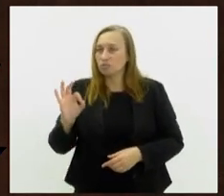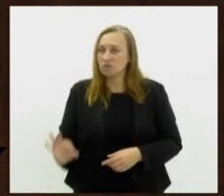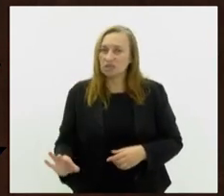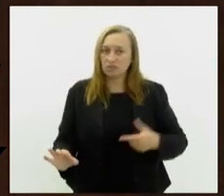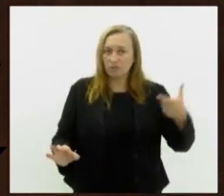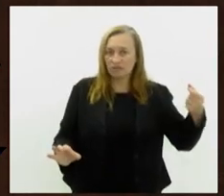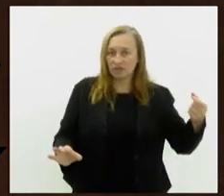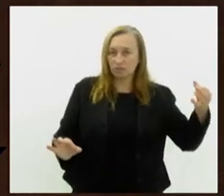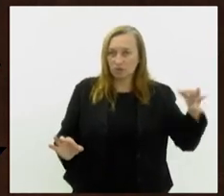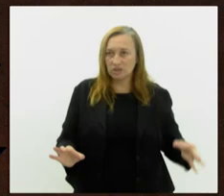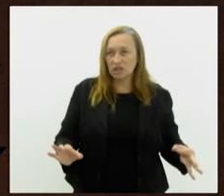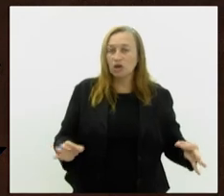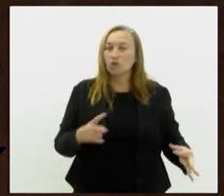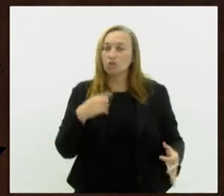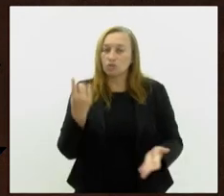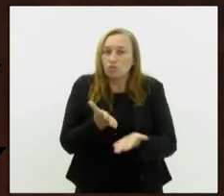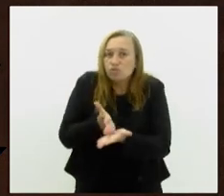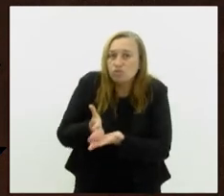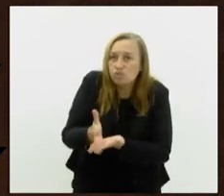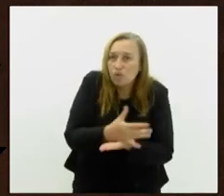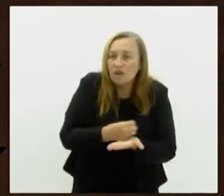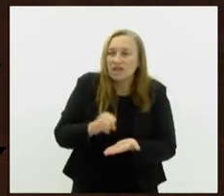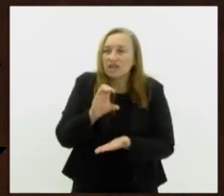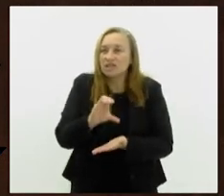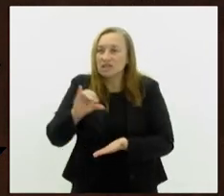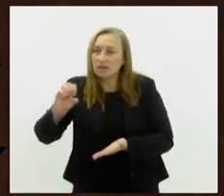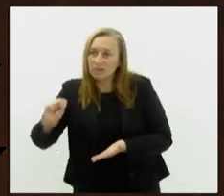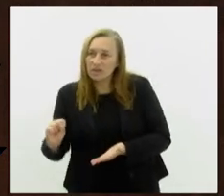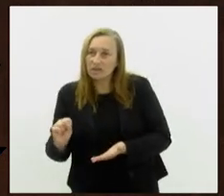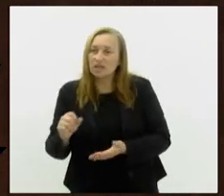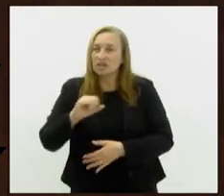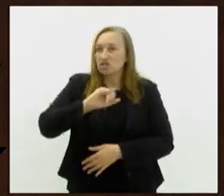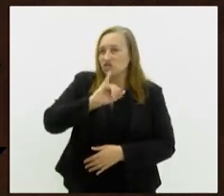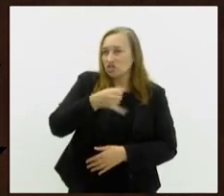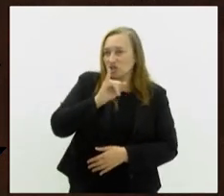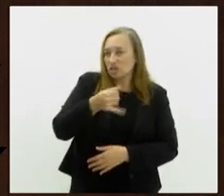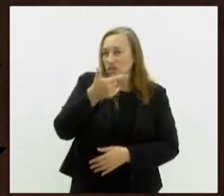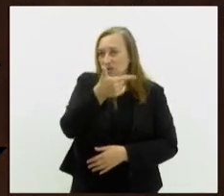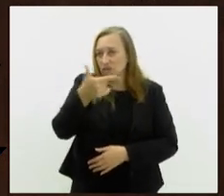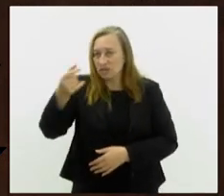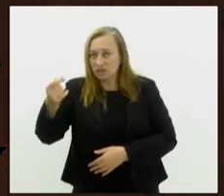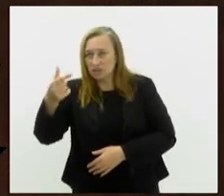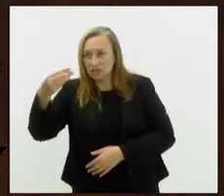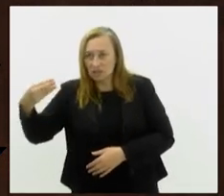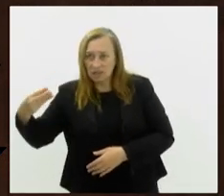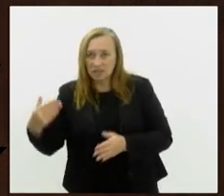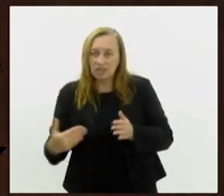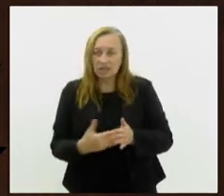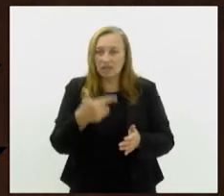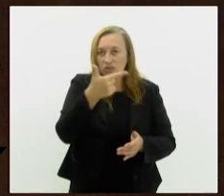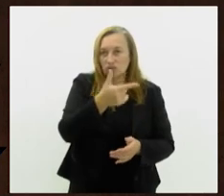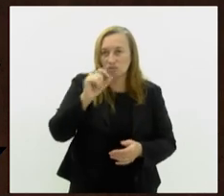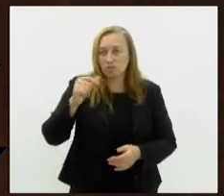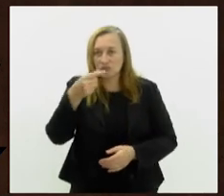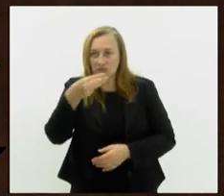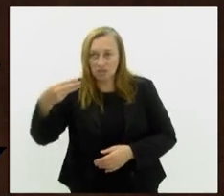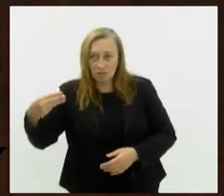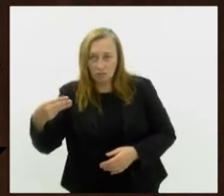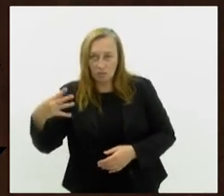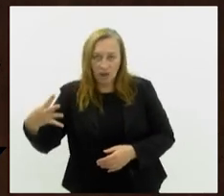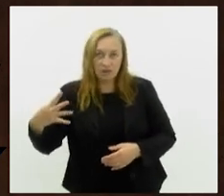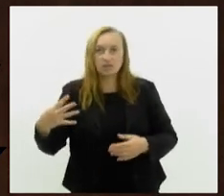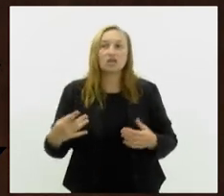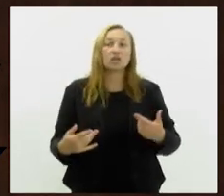a arrecadação do ICMS de janeiro de 23 com janeiro de 24, em 23 nós